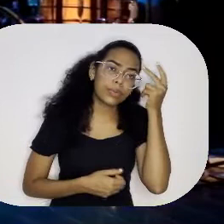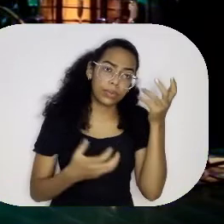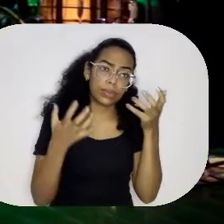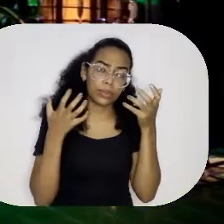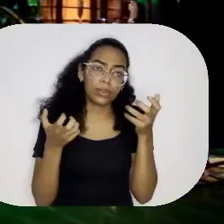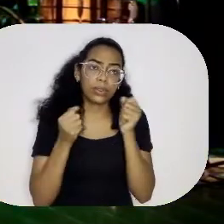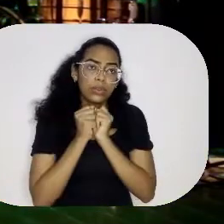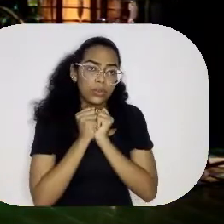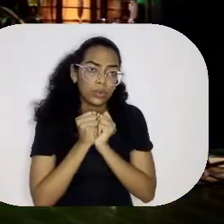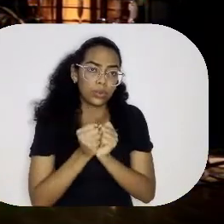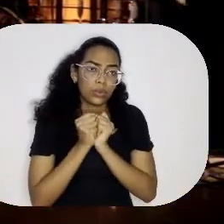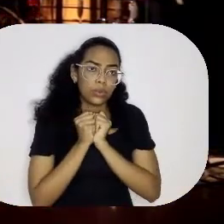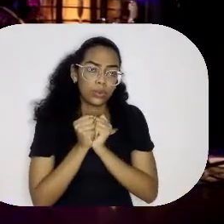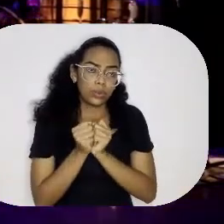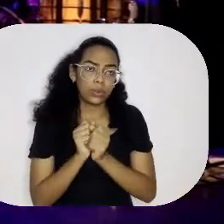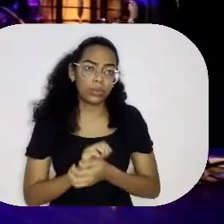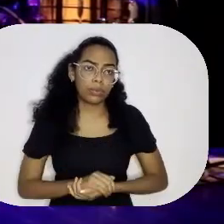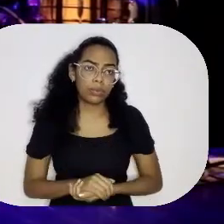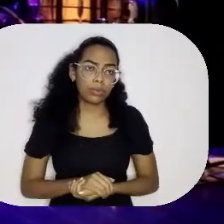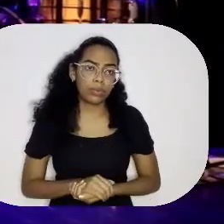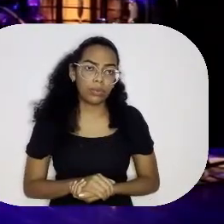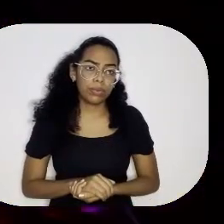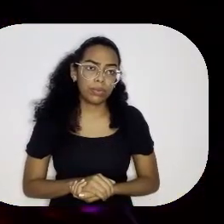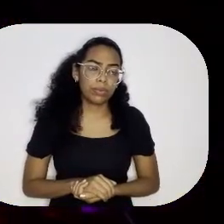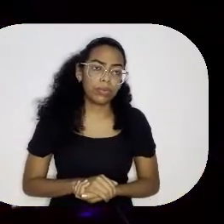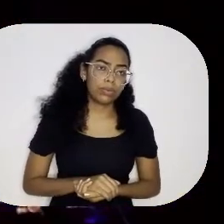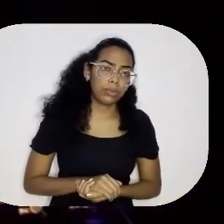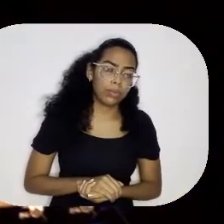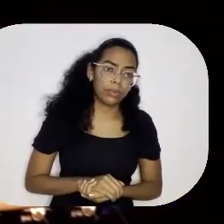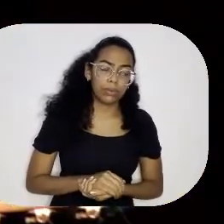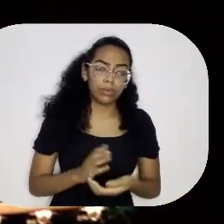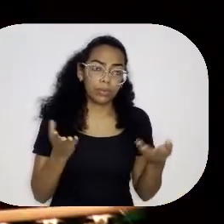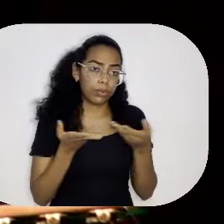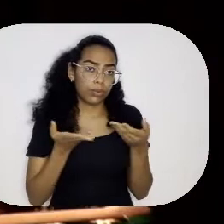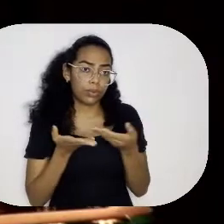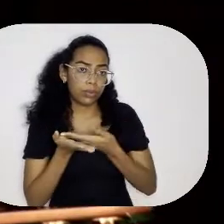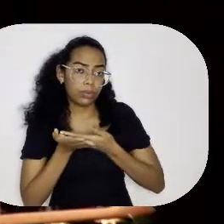vá. Além do tempo normal eu quero estar por aqui.